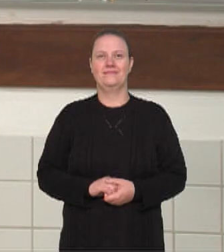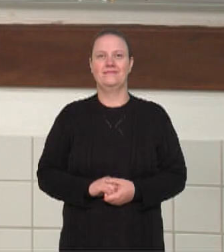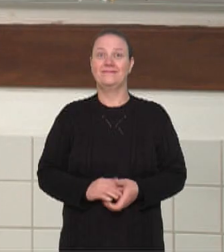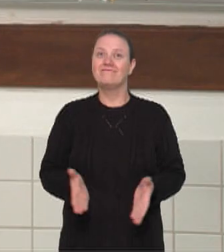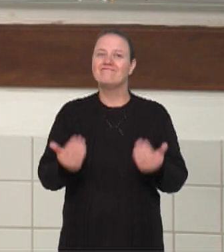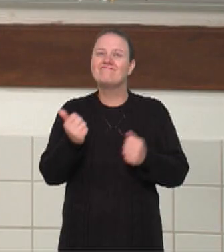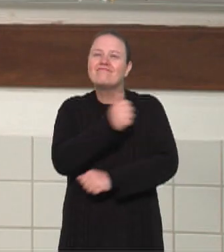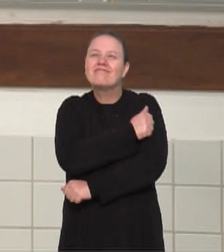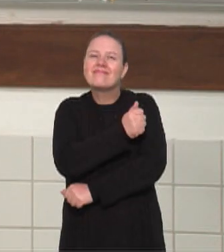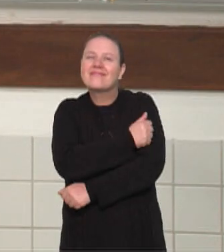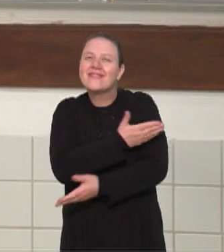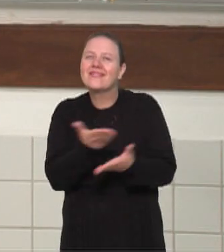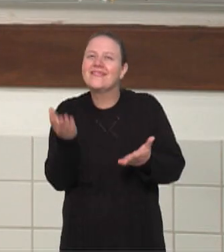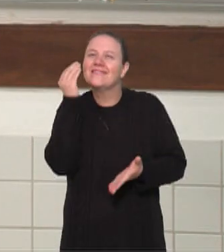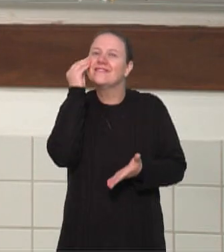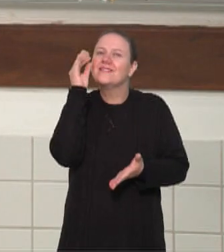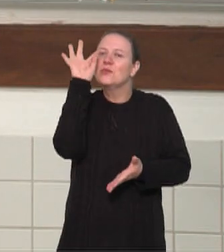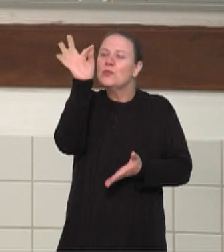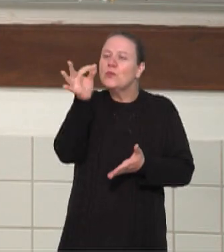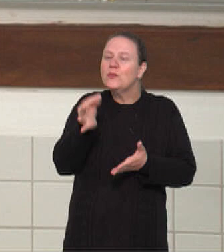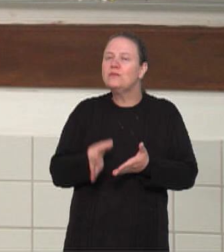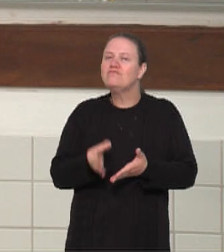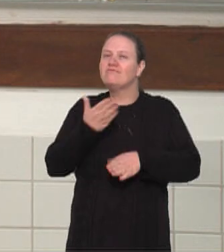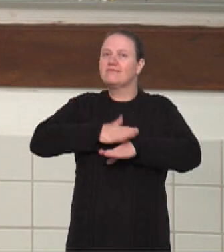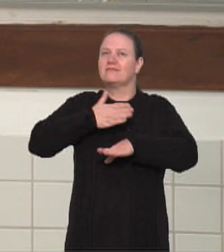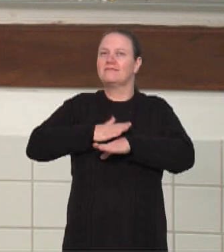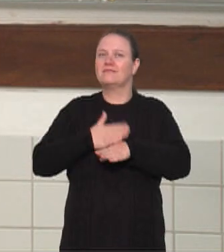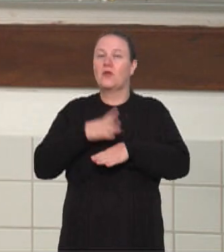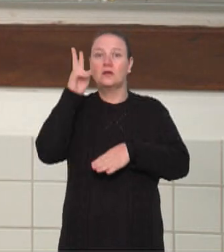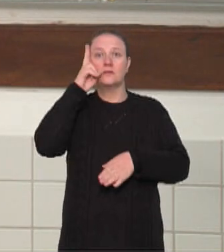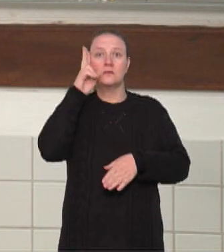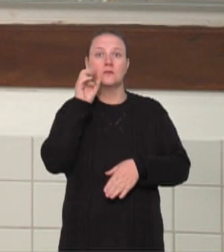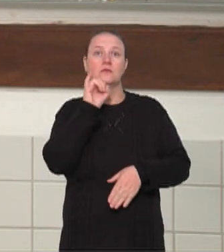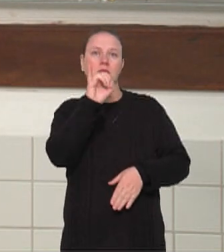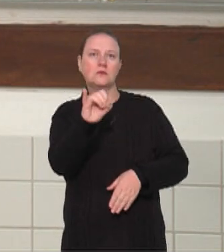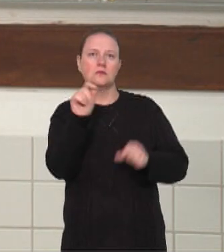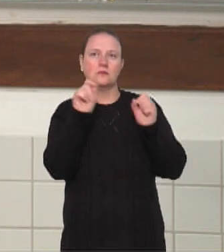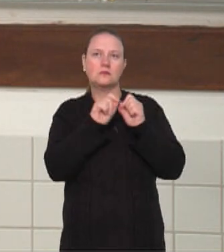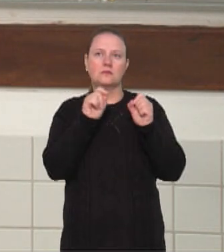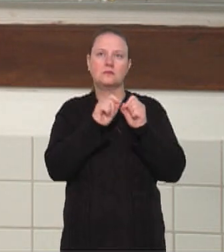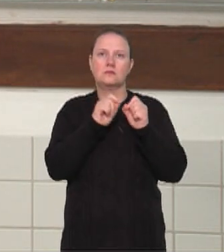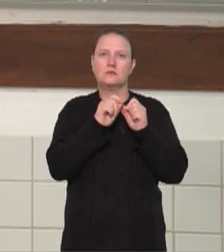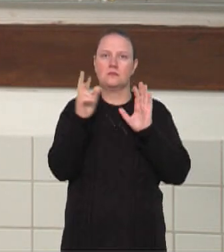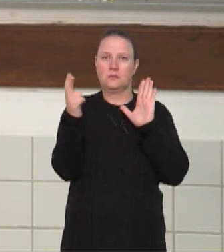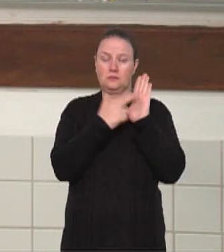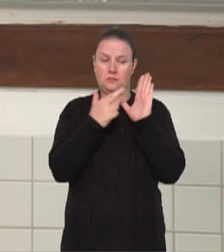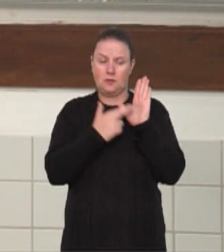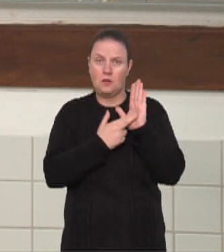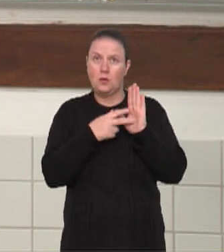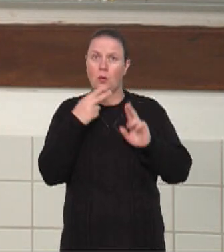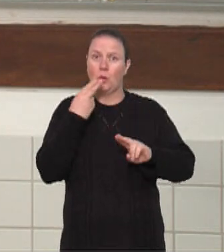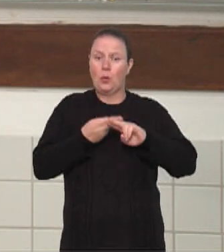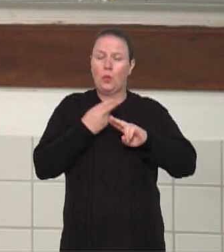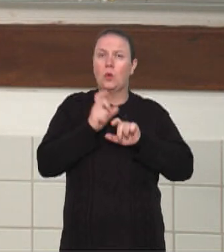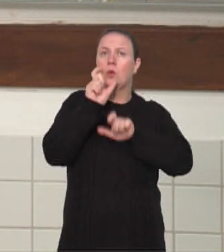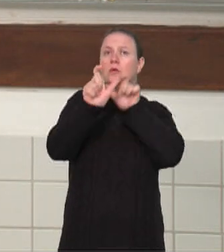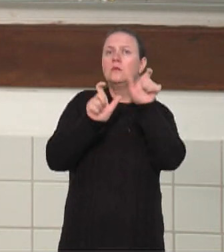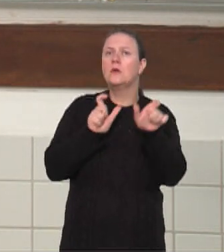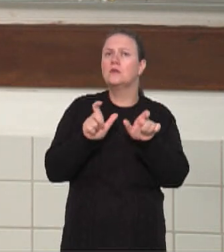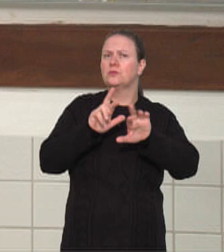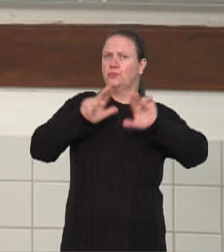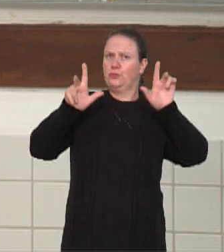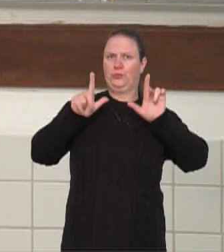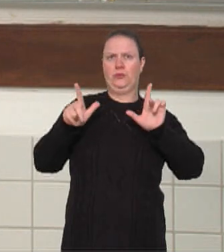Vamos lá então, pessoal, tentar corrigir esse exercício, lembrando que se vocês fizeram a resposta utilizando palavras diferentes